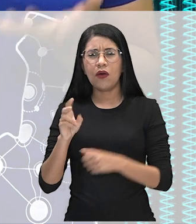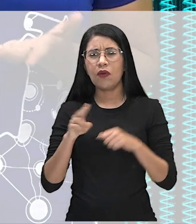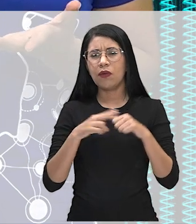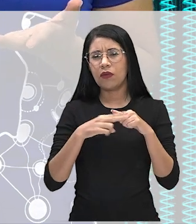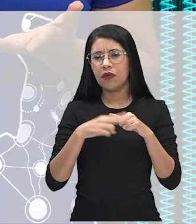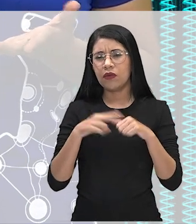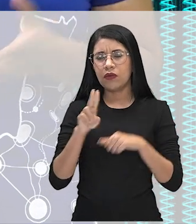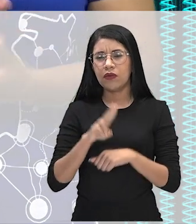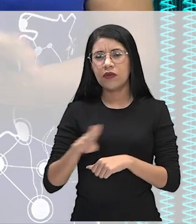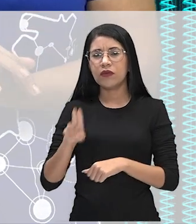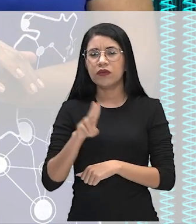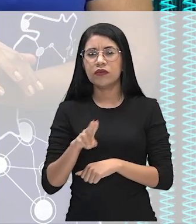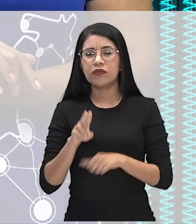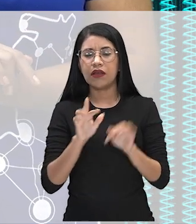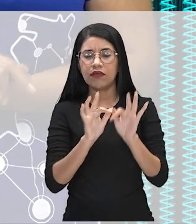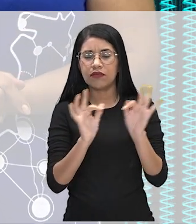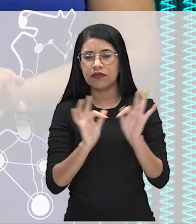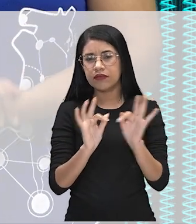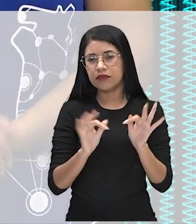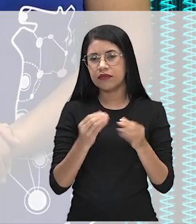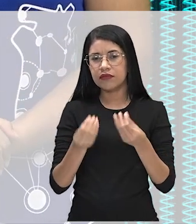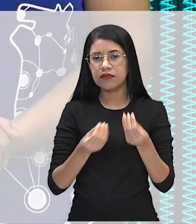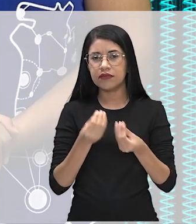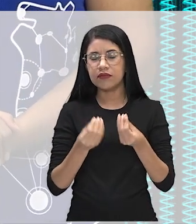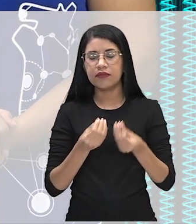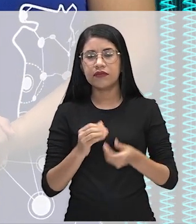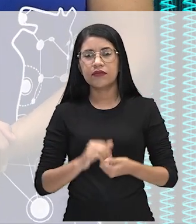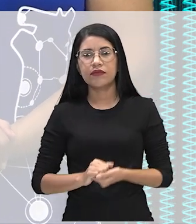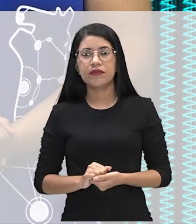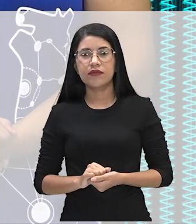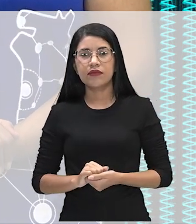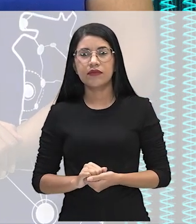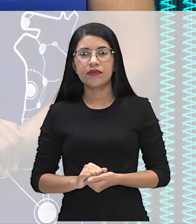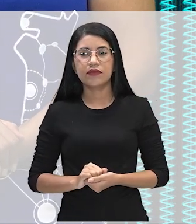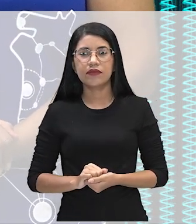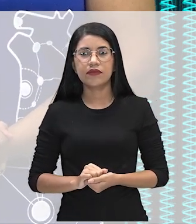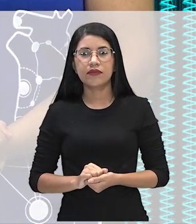para falar dela aqui? Pay attention. Vejam o seguinte.